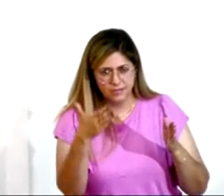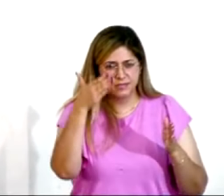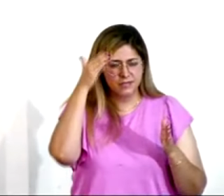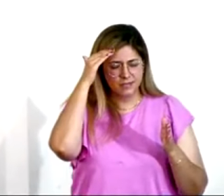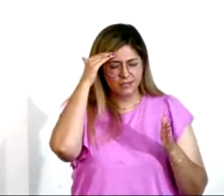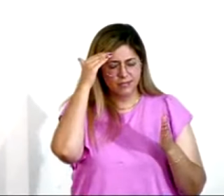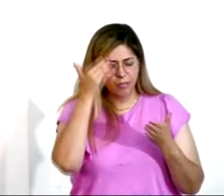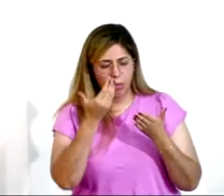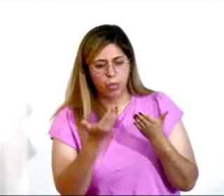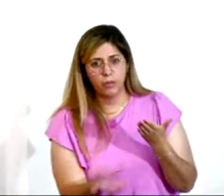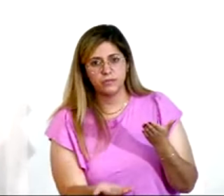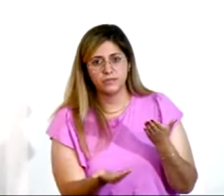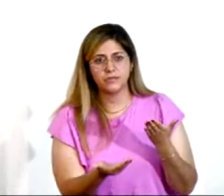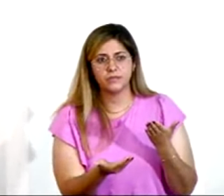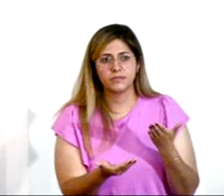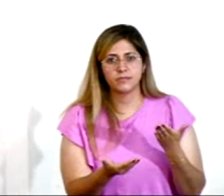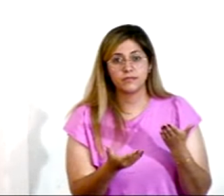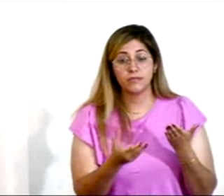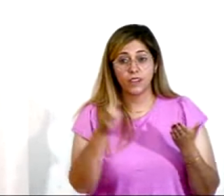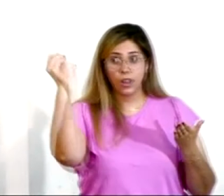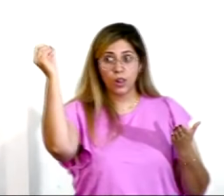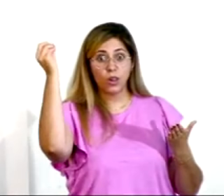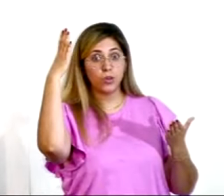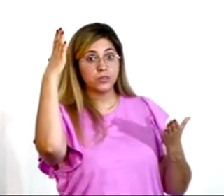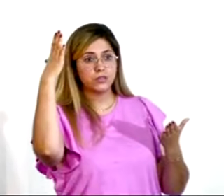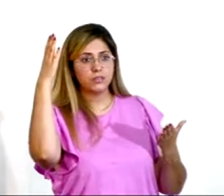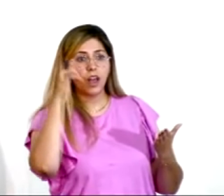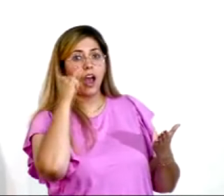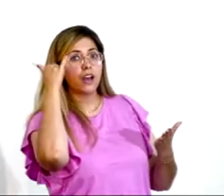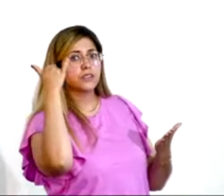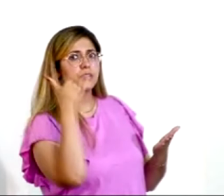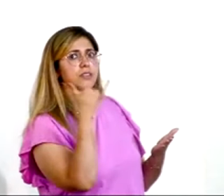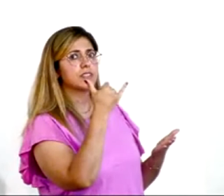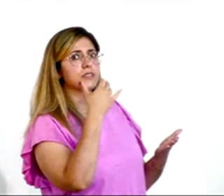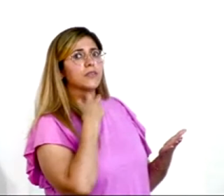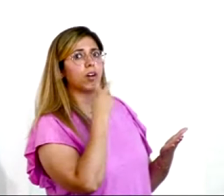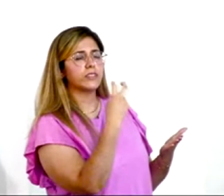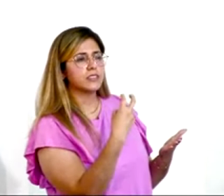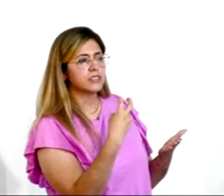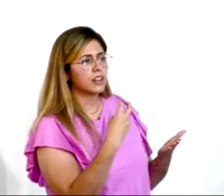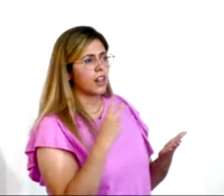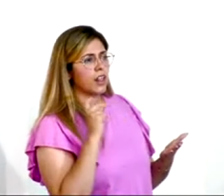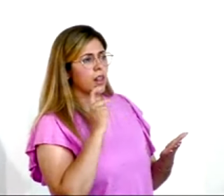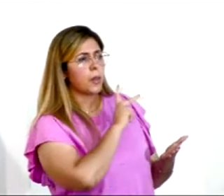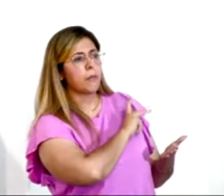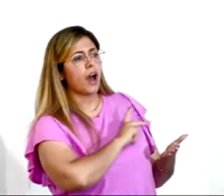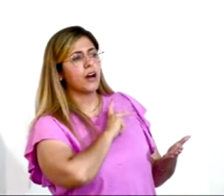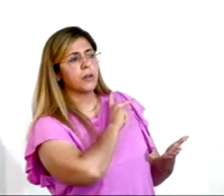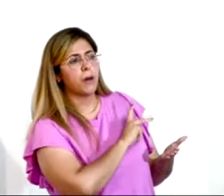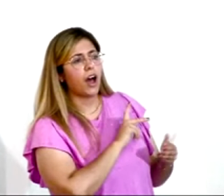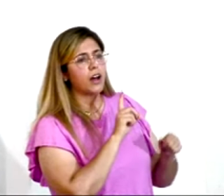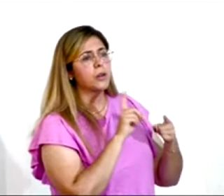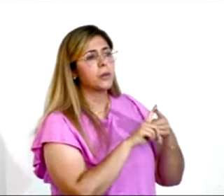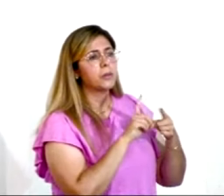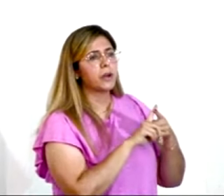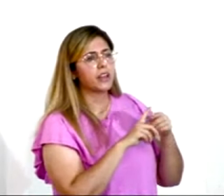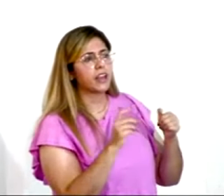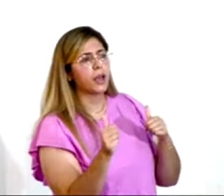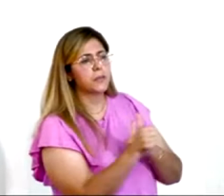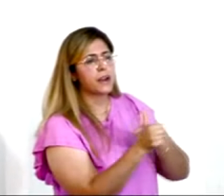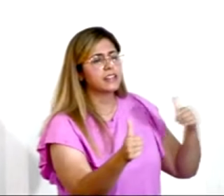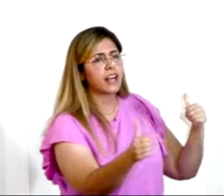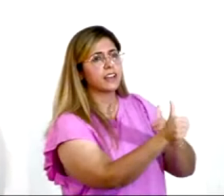lhe dizia: Saulo, Saulo, por que me persegues? Ele perguntou: Quem és tu, Senhor? E a